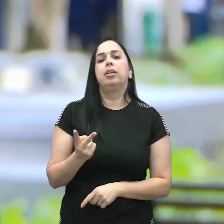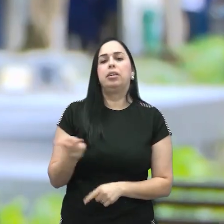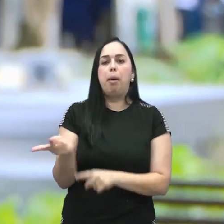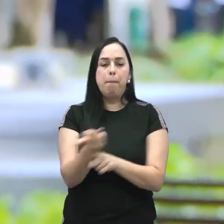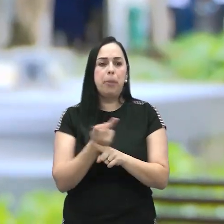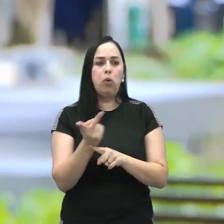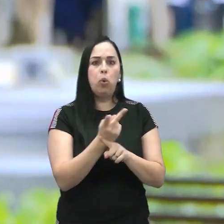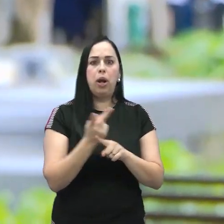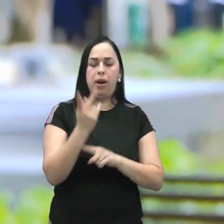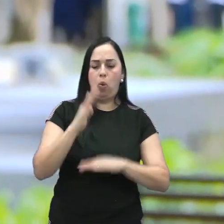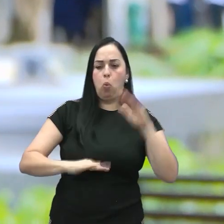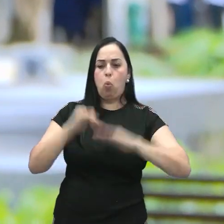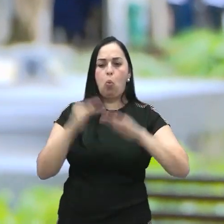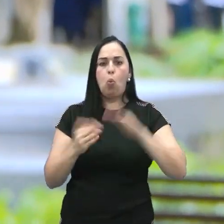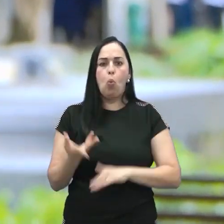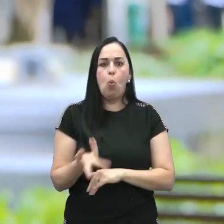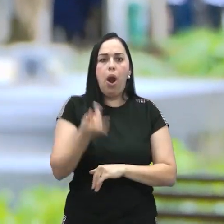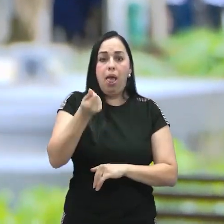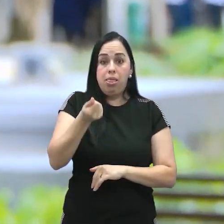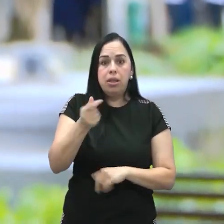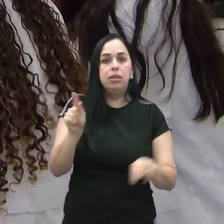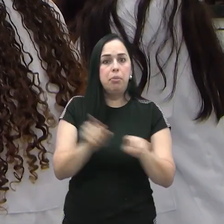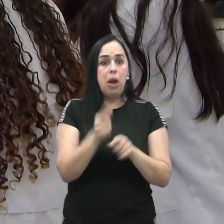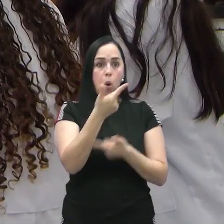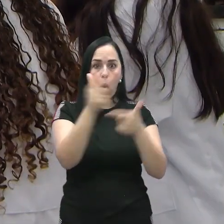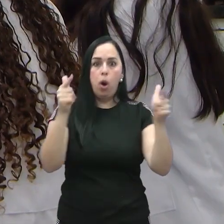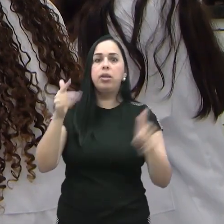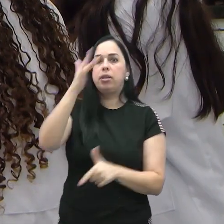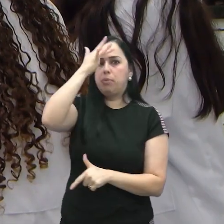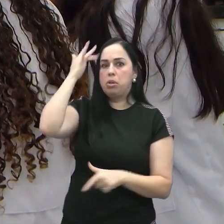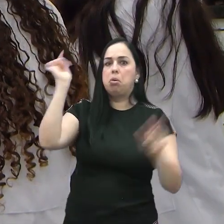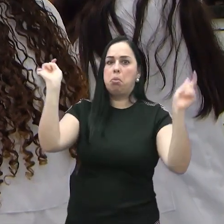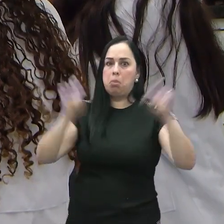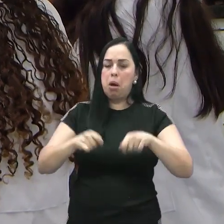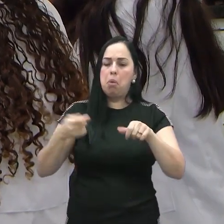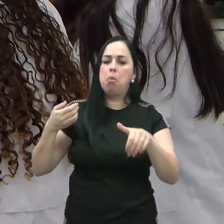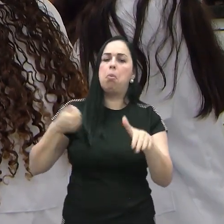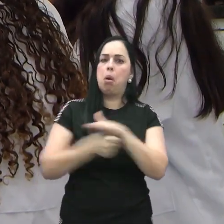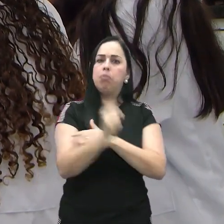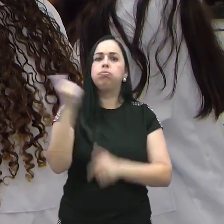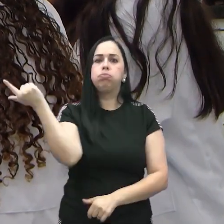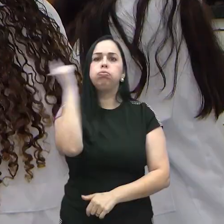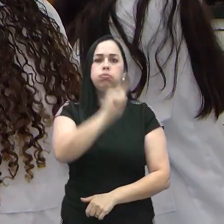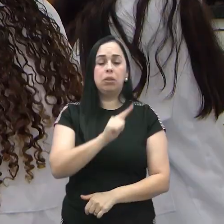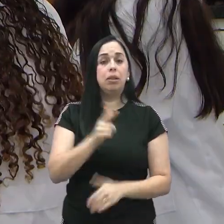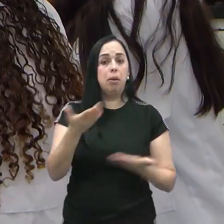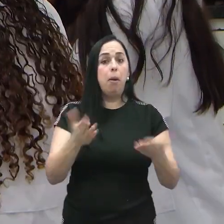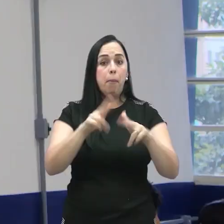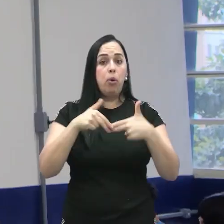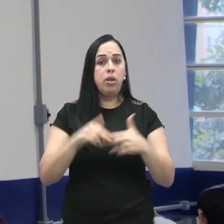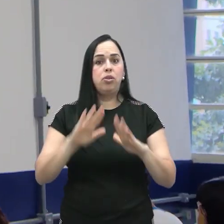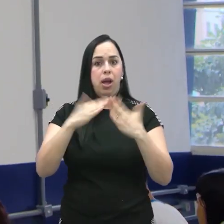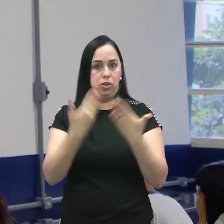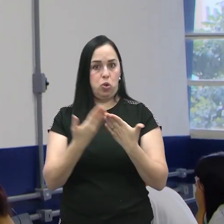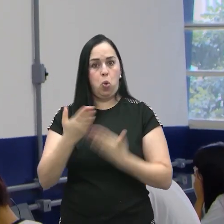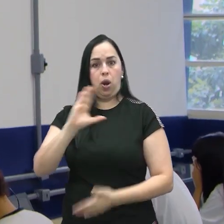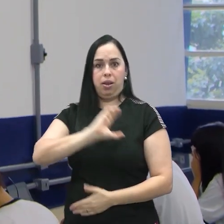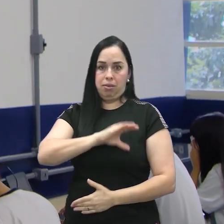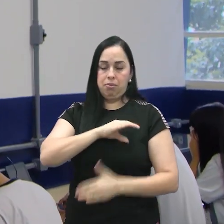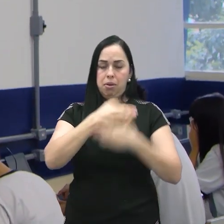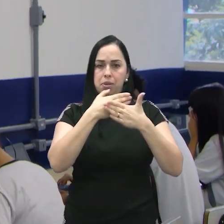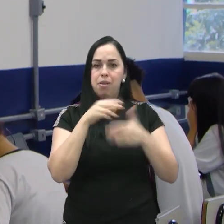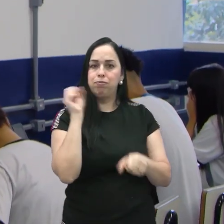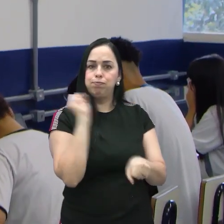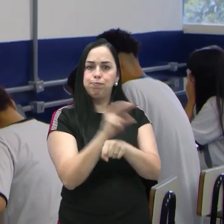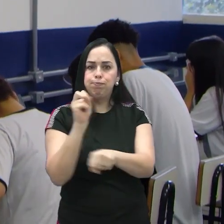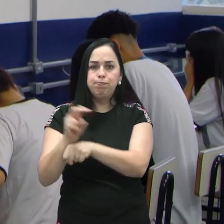Janderson, que estão em busca de qualificação profissional, outras pessoas também podem dar esse primeiro passo. O CEPAS